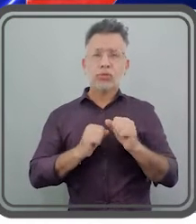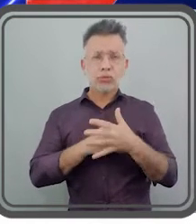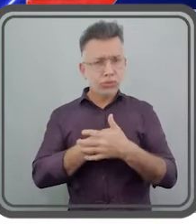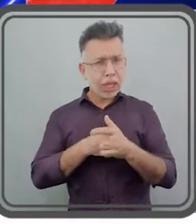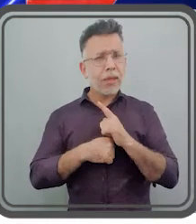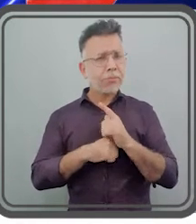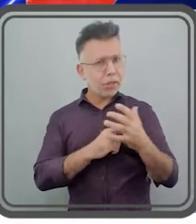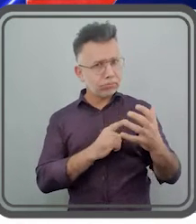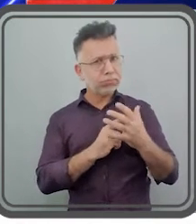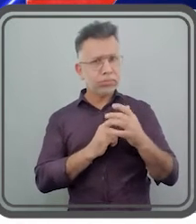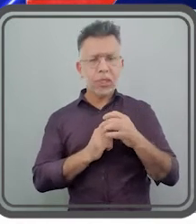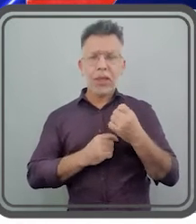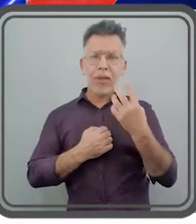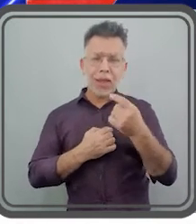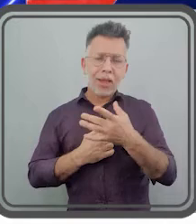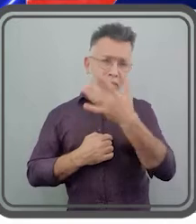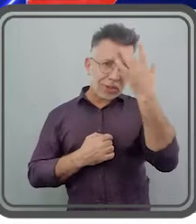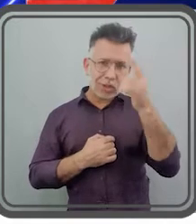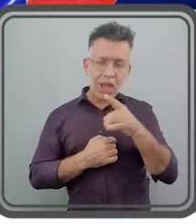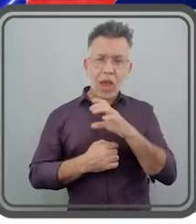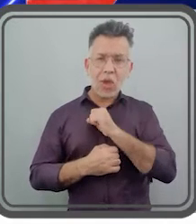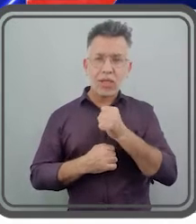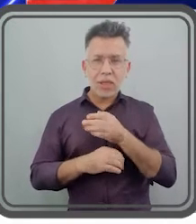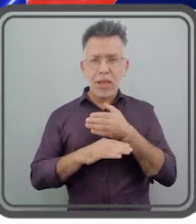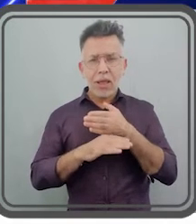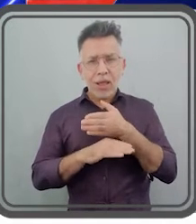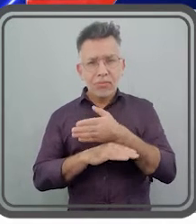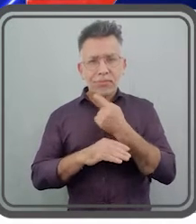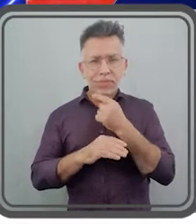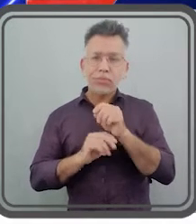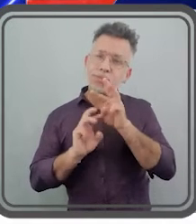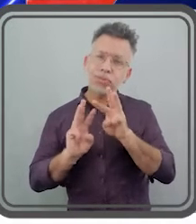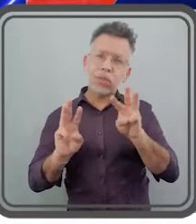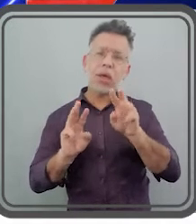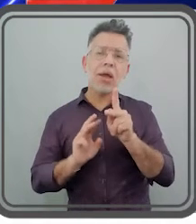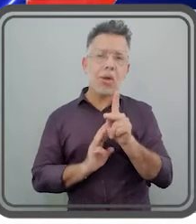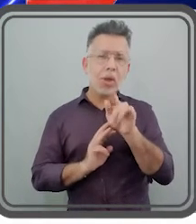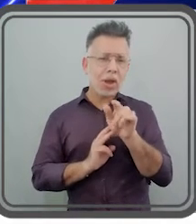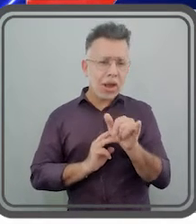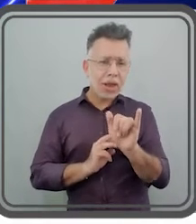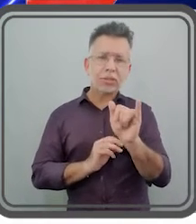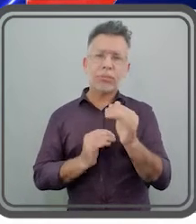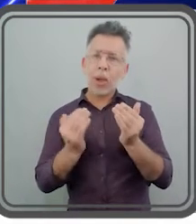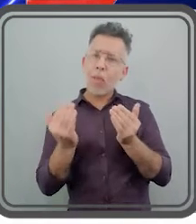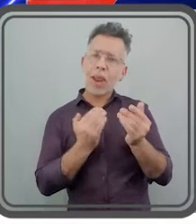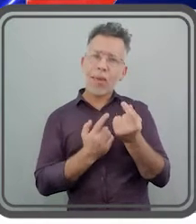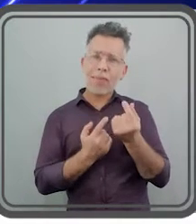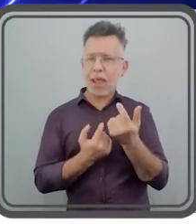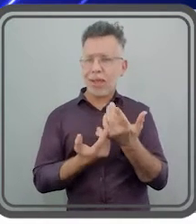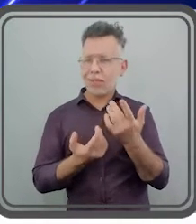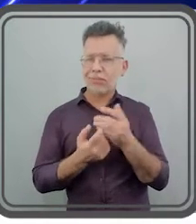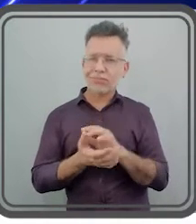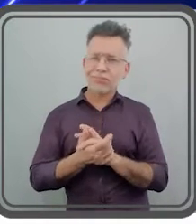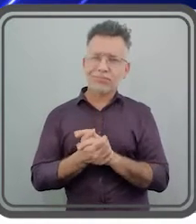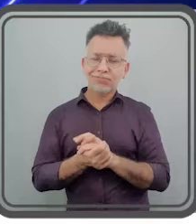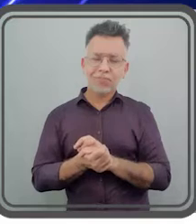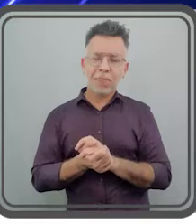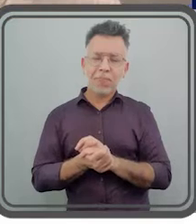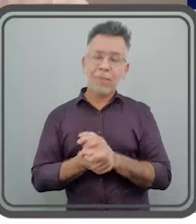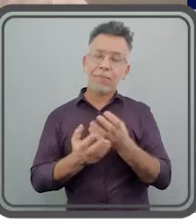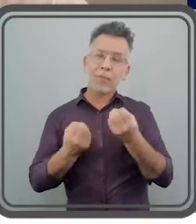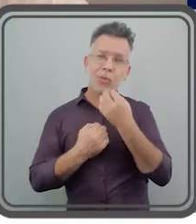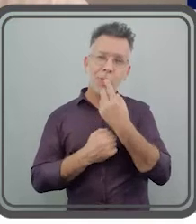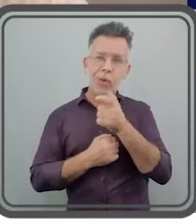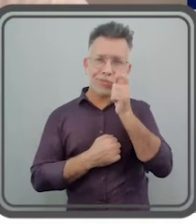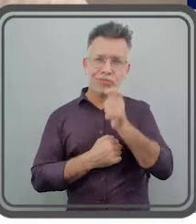bastante aperta em viagem as pessoas gostam de dar o caiaque para comparar preços e tu não entrou mais muito bom interessante